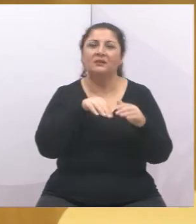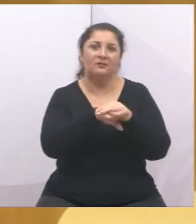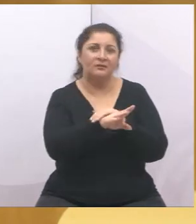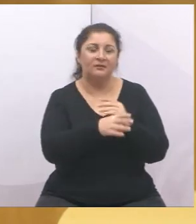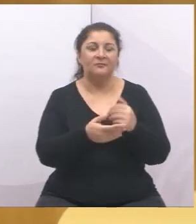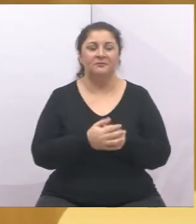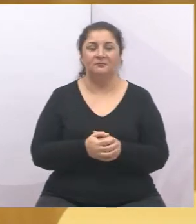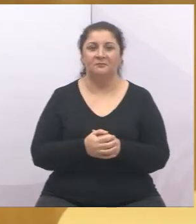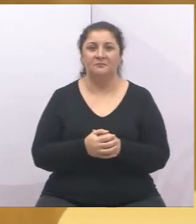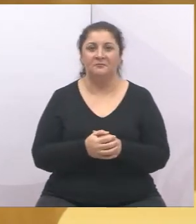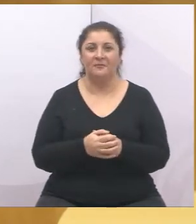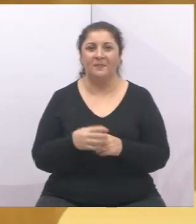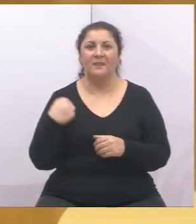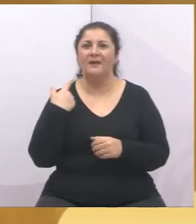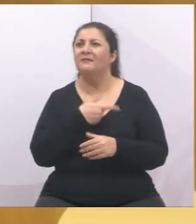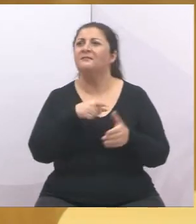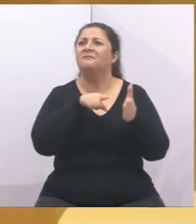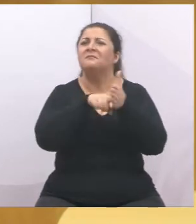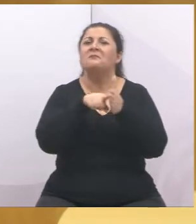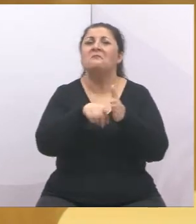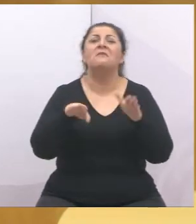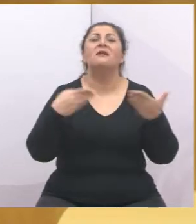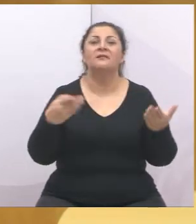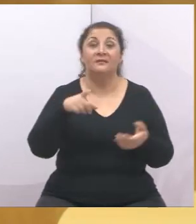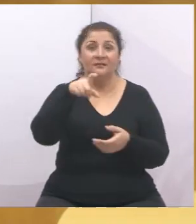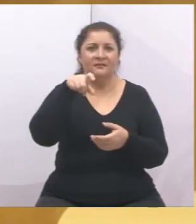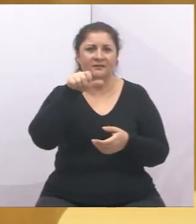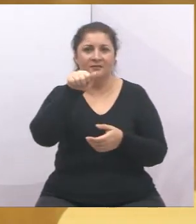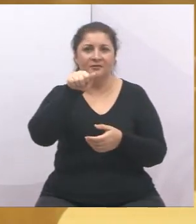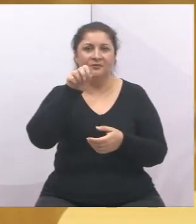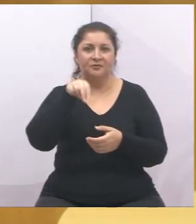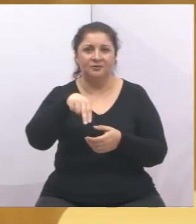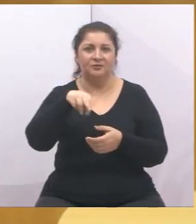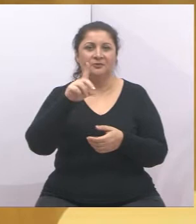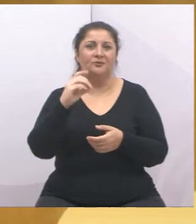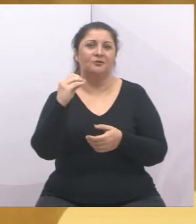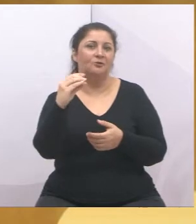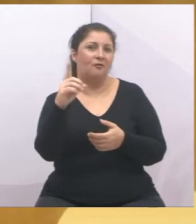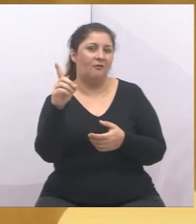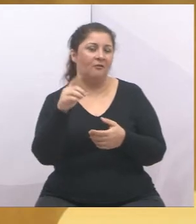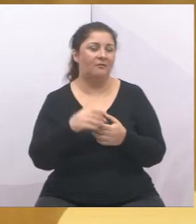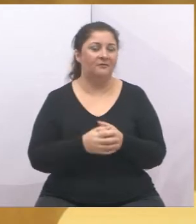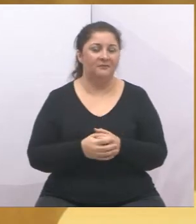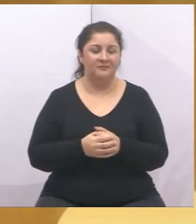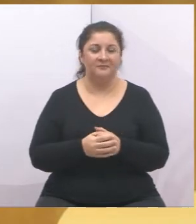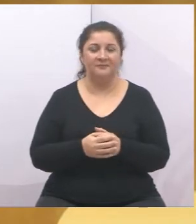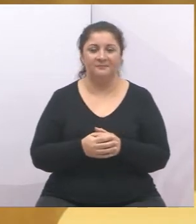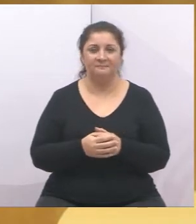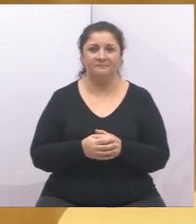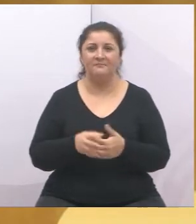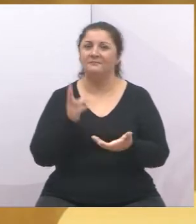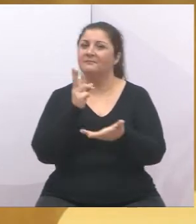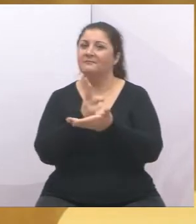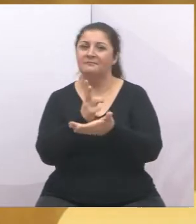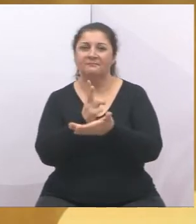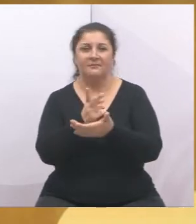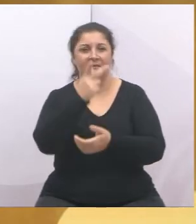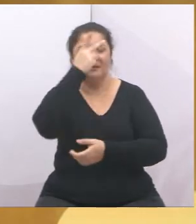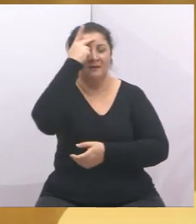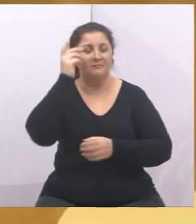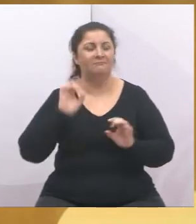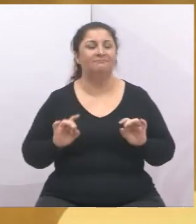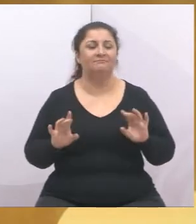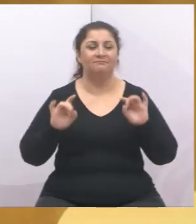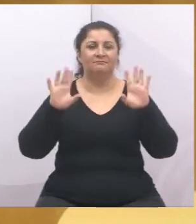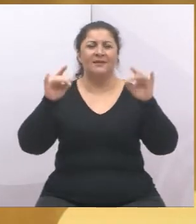outro dia a gente estava até perguntando do Xandó, e eu acho que está com o Dr. Vicente. Então, ele sempre foi uma pessoa muito especial,